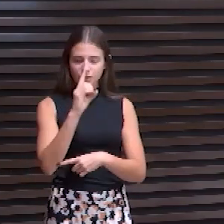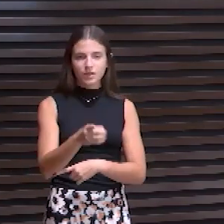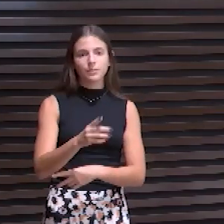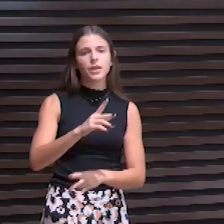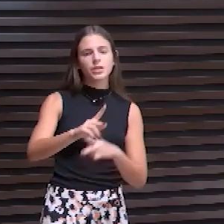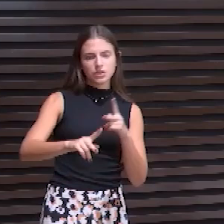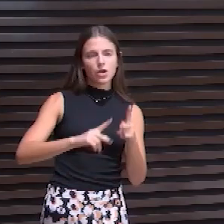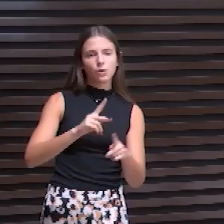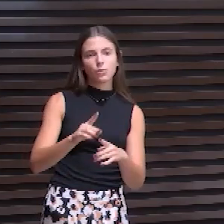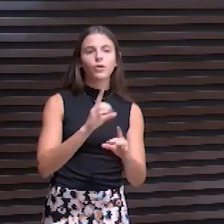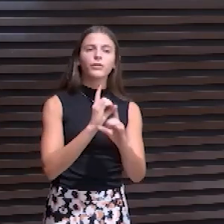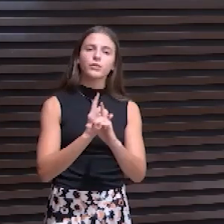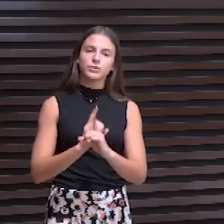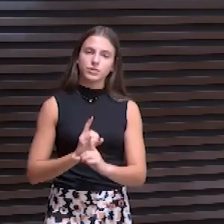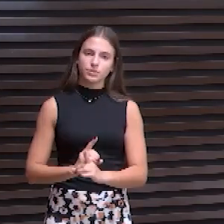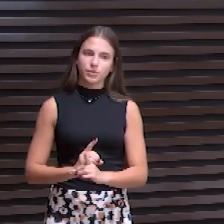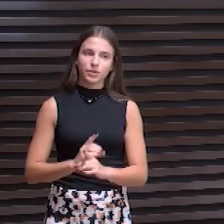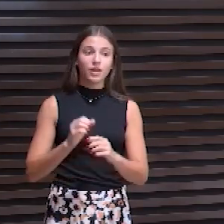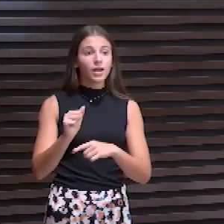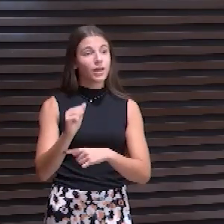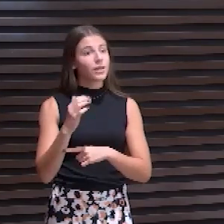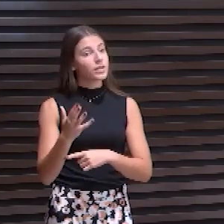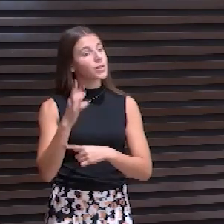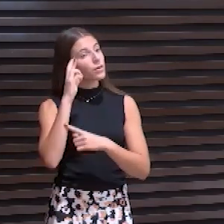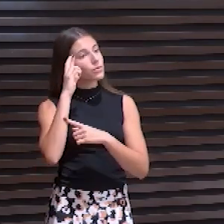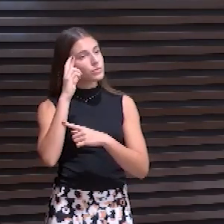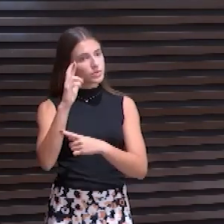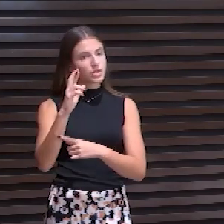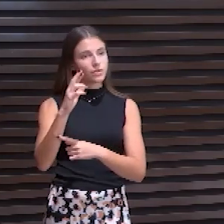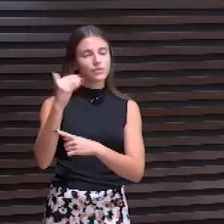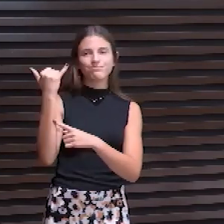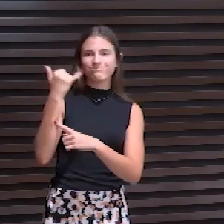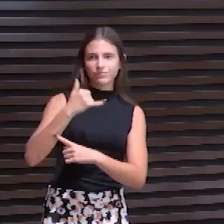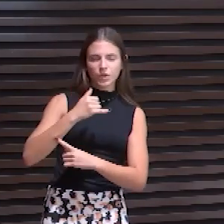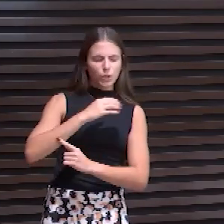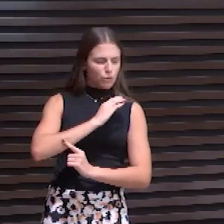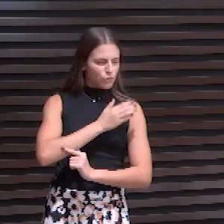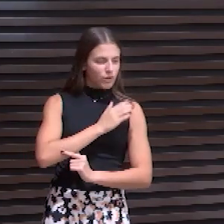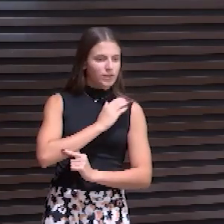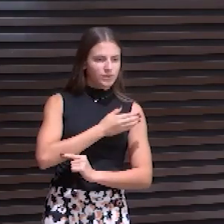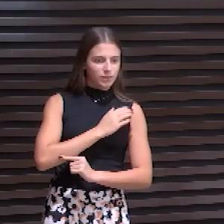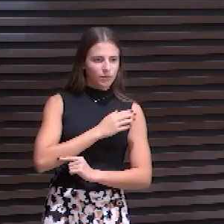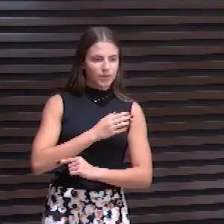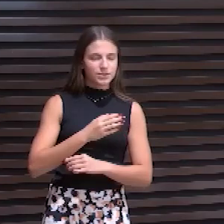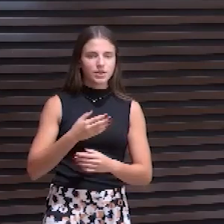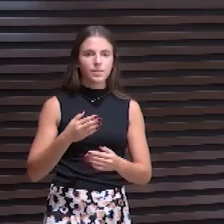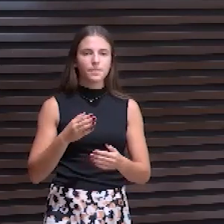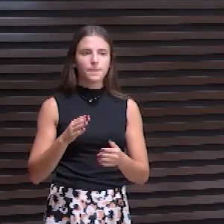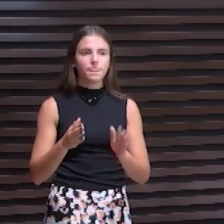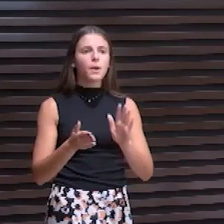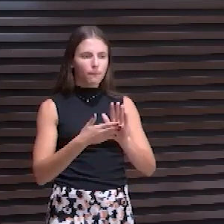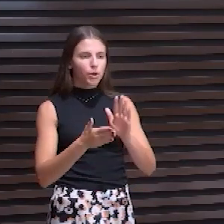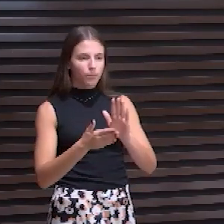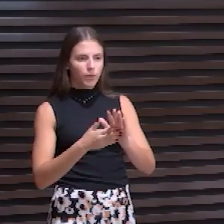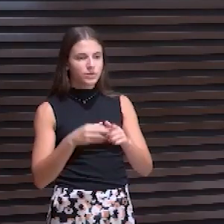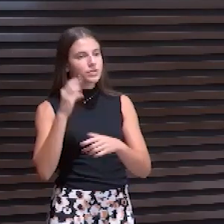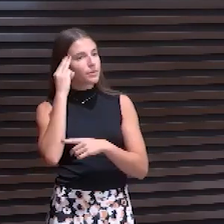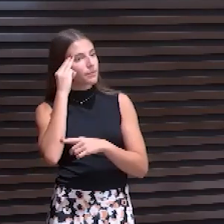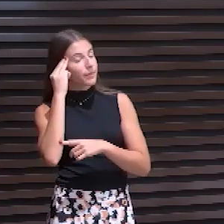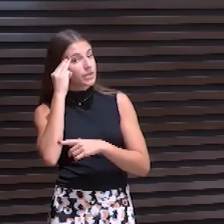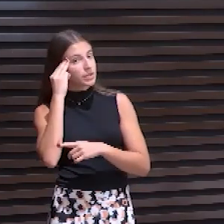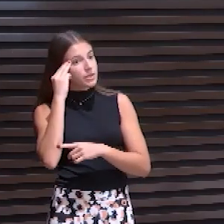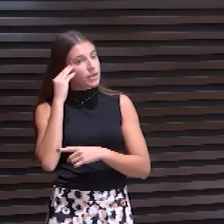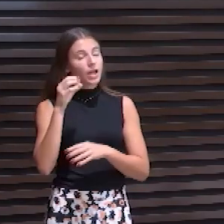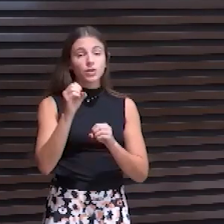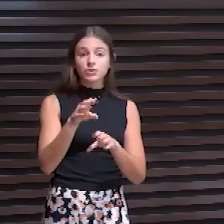seus discípulos. Então o Senhor tem me colocado no meu coração esse encargo de nós meditarmos em alguns ensinamentos